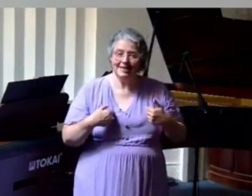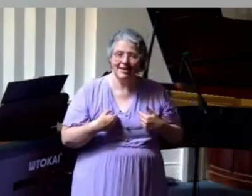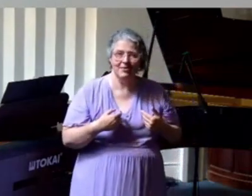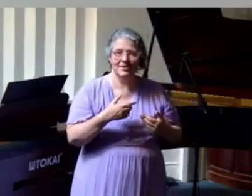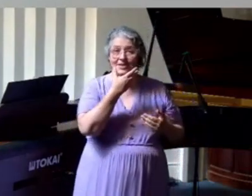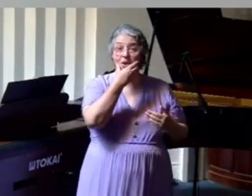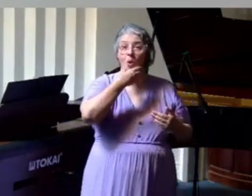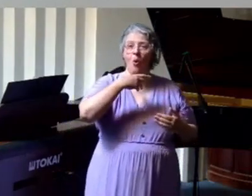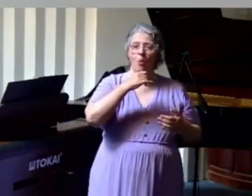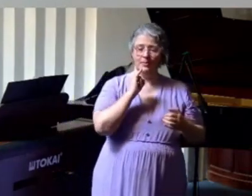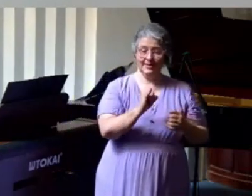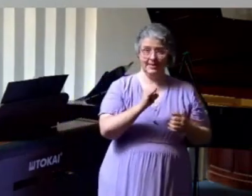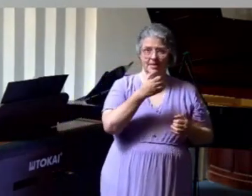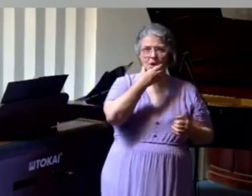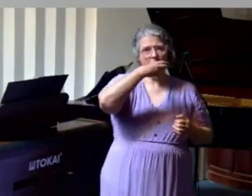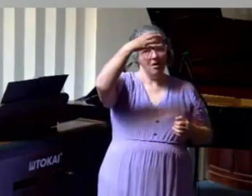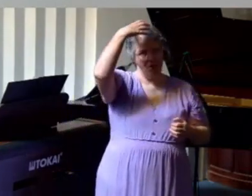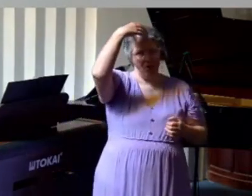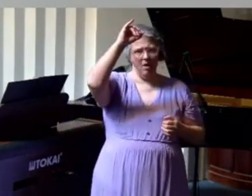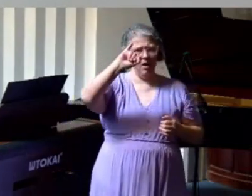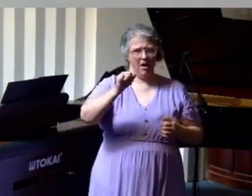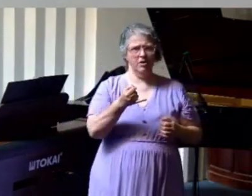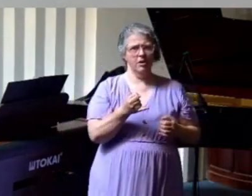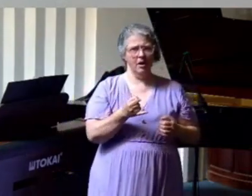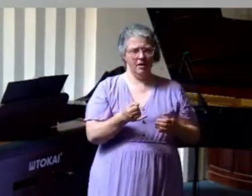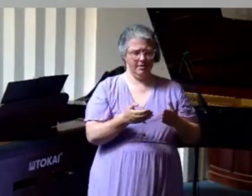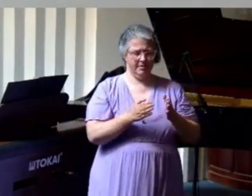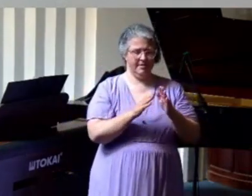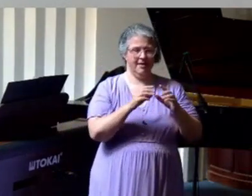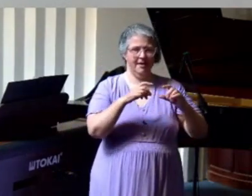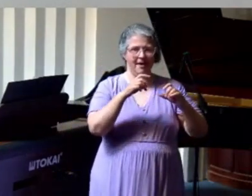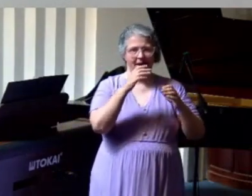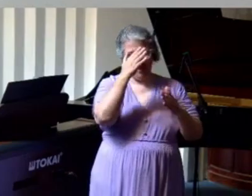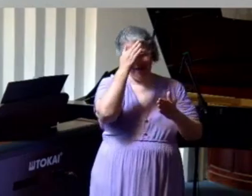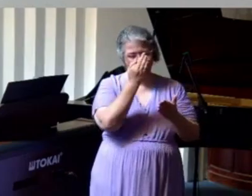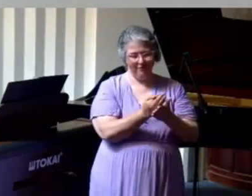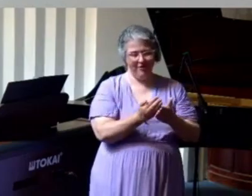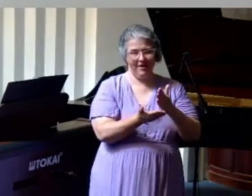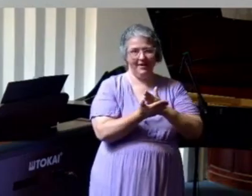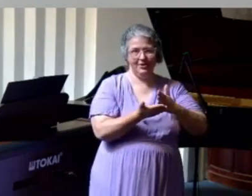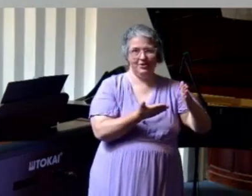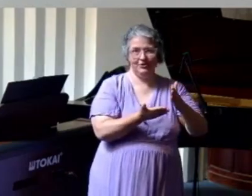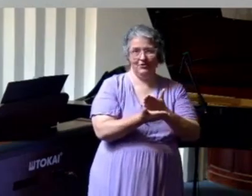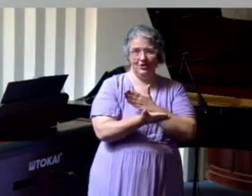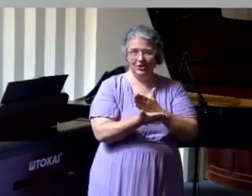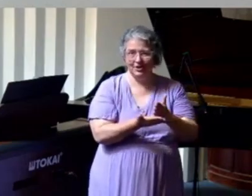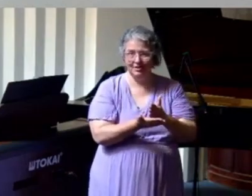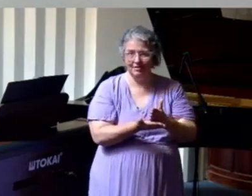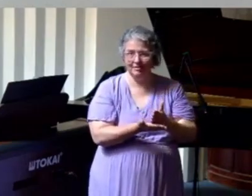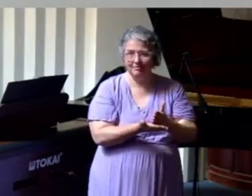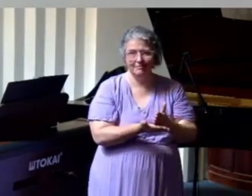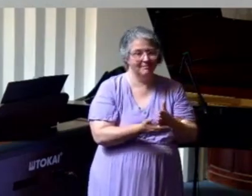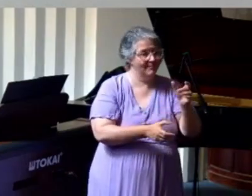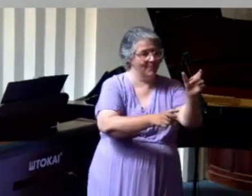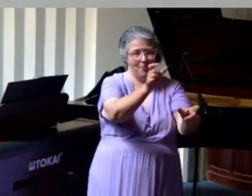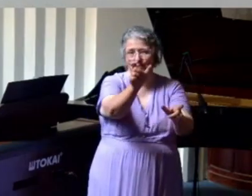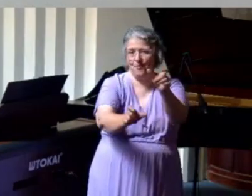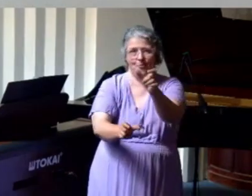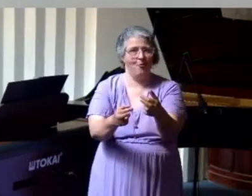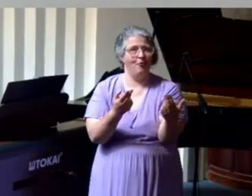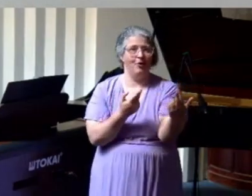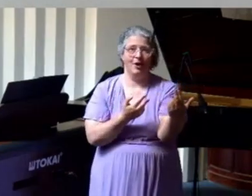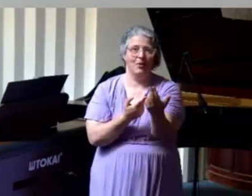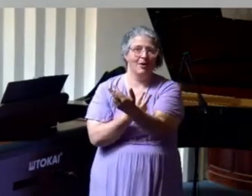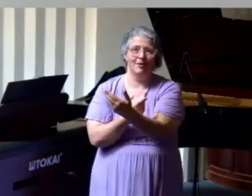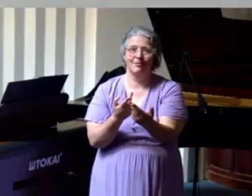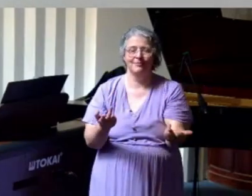dividiu. Muitas vezes nós vemos isso em passagens bíblicas. Mateus capítulo 15,